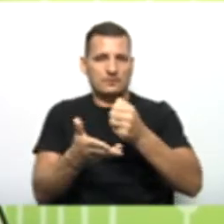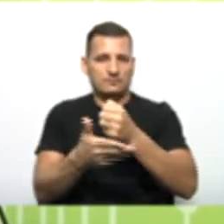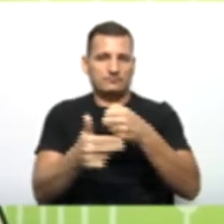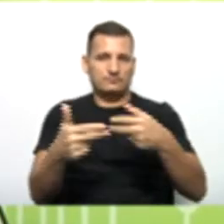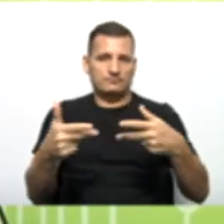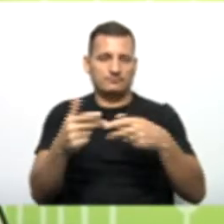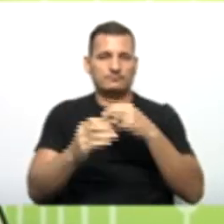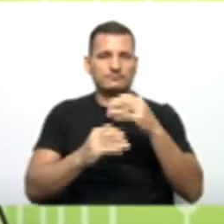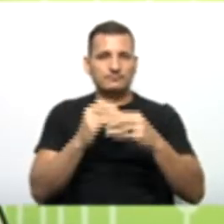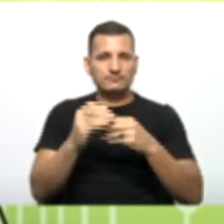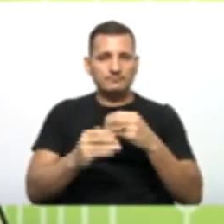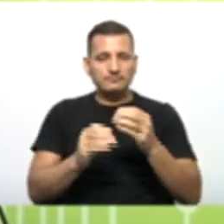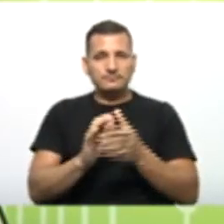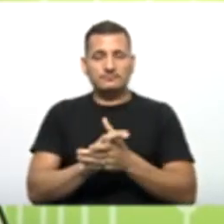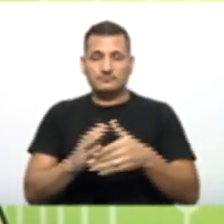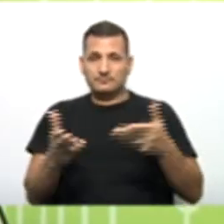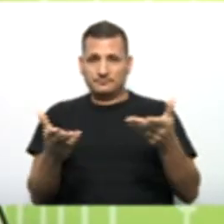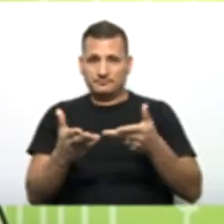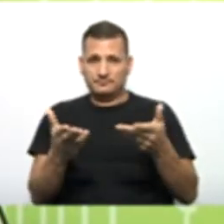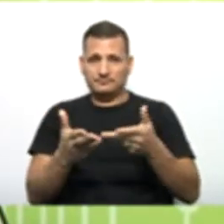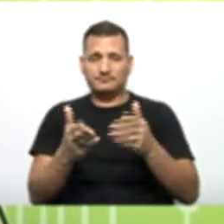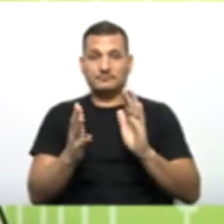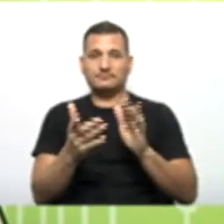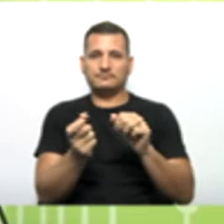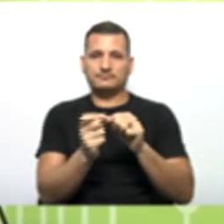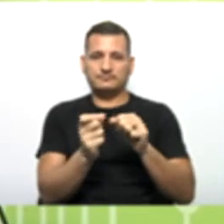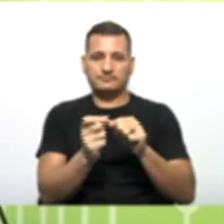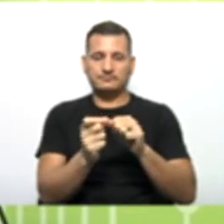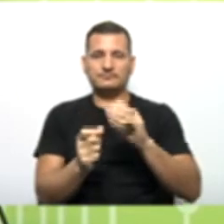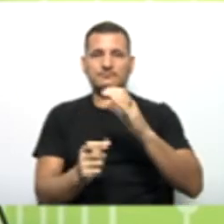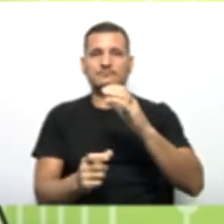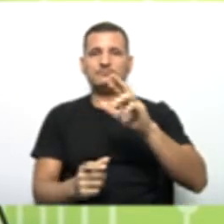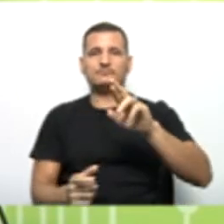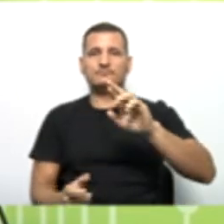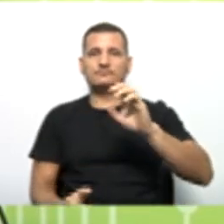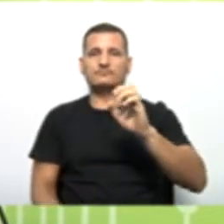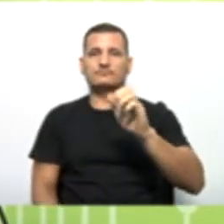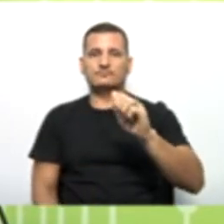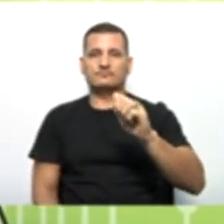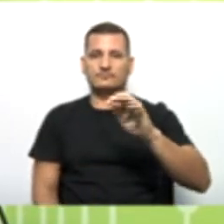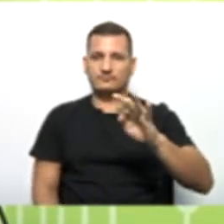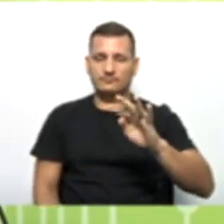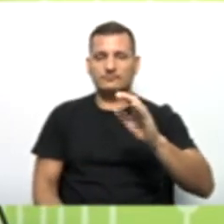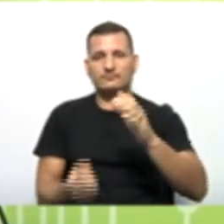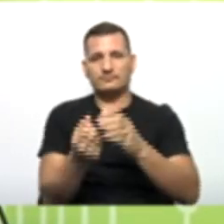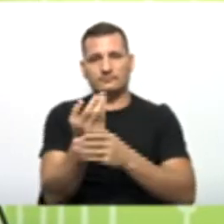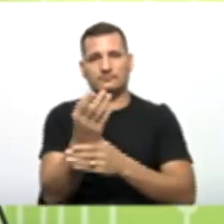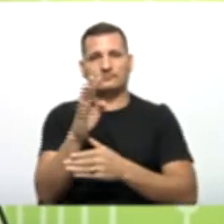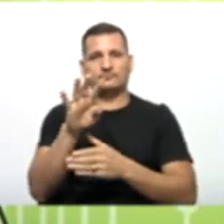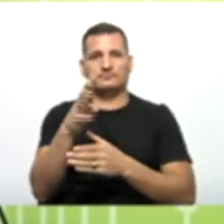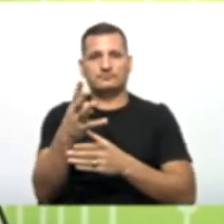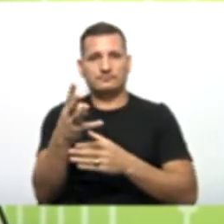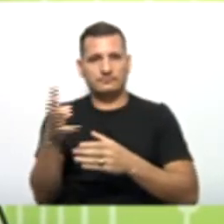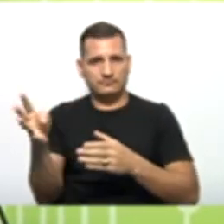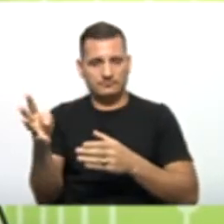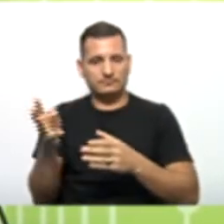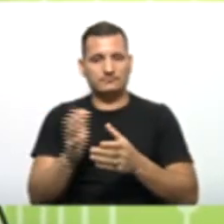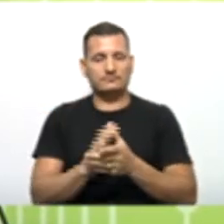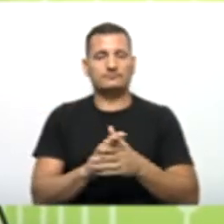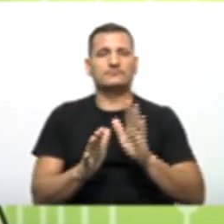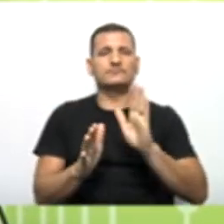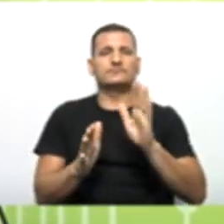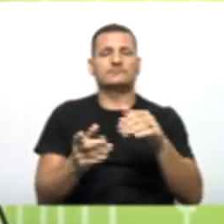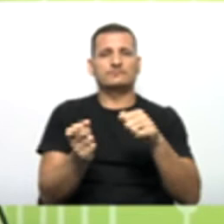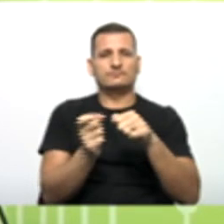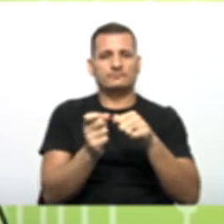então hoje nós fizemos o cliente criamos as tabelas uma tabela e fizemos inserção